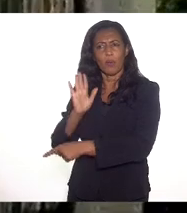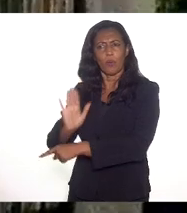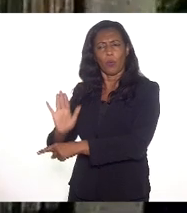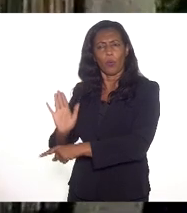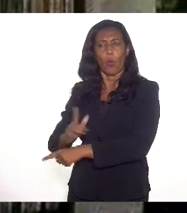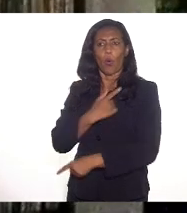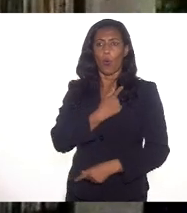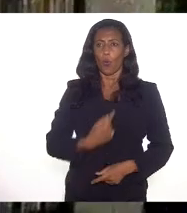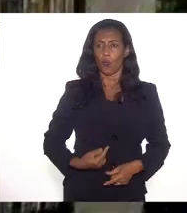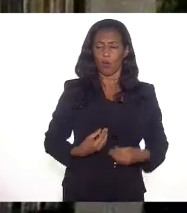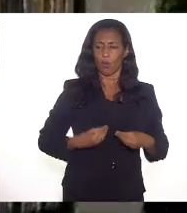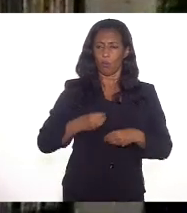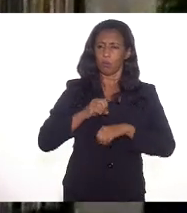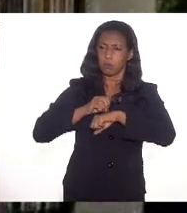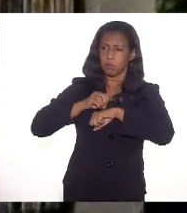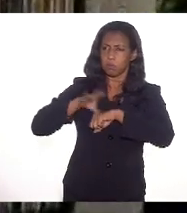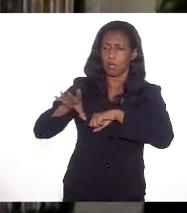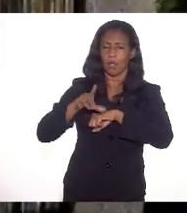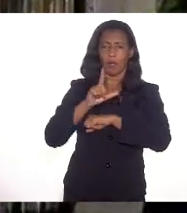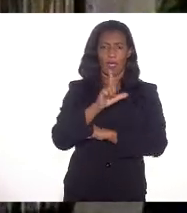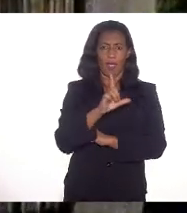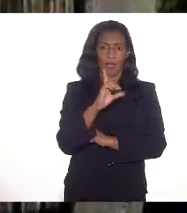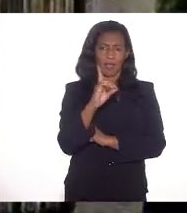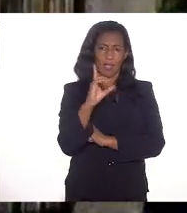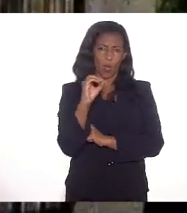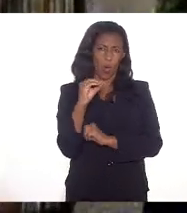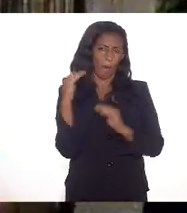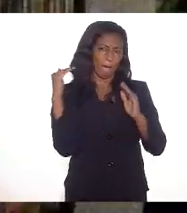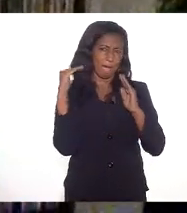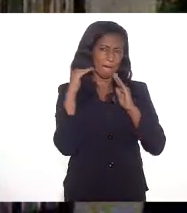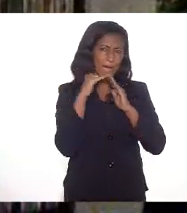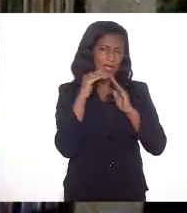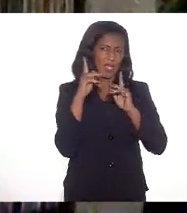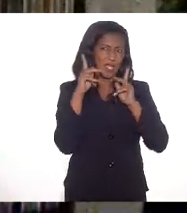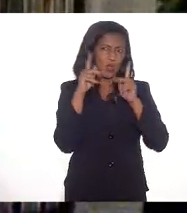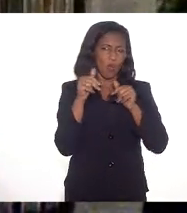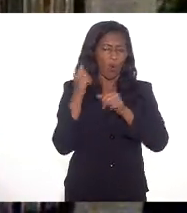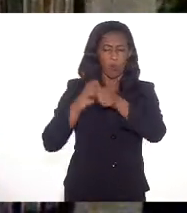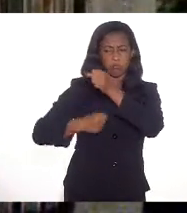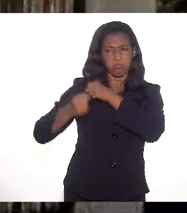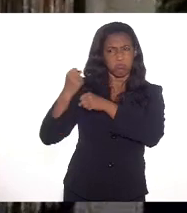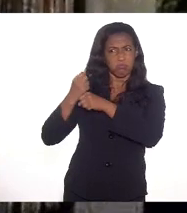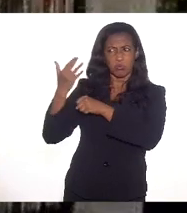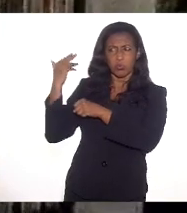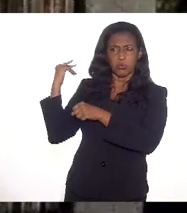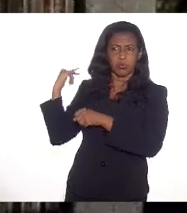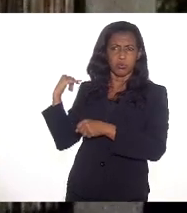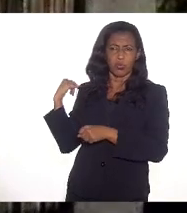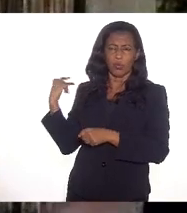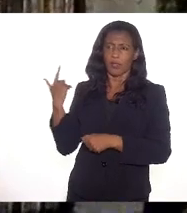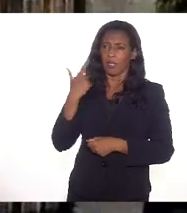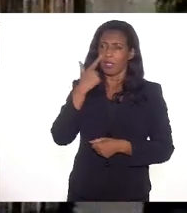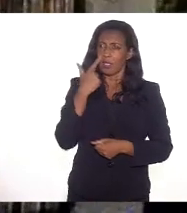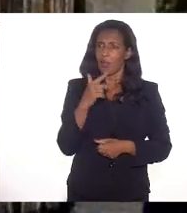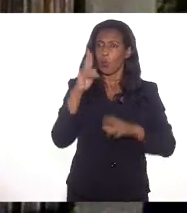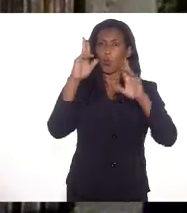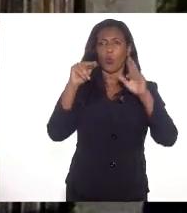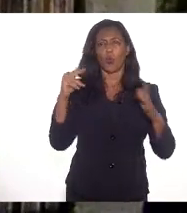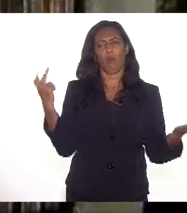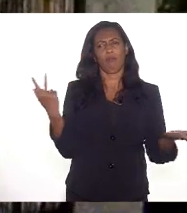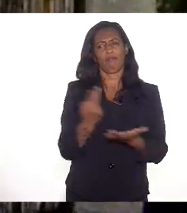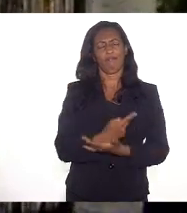LDO com metas exatamente iguais às metas de outros anos, e que a gente vê que nunca se cumprem.